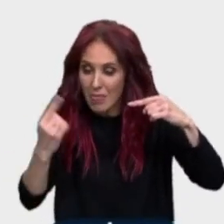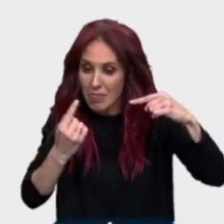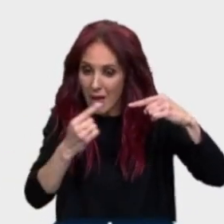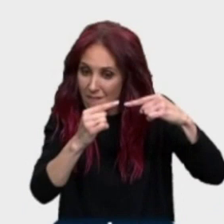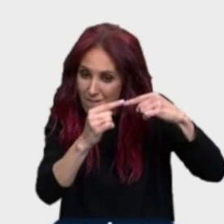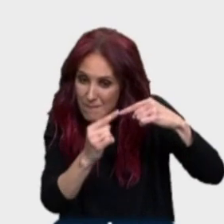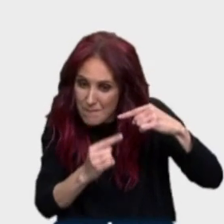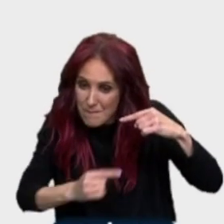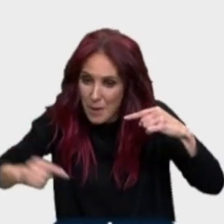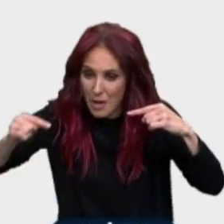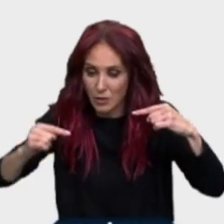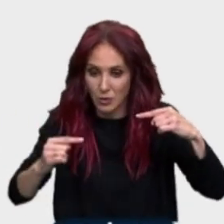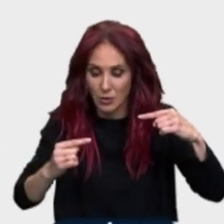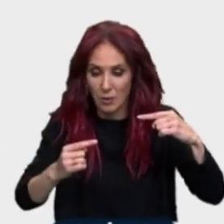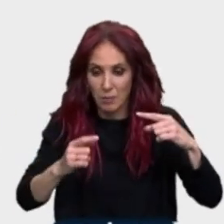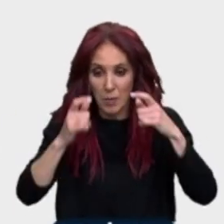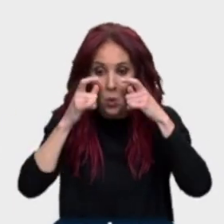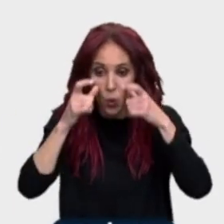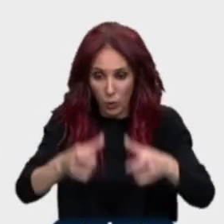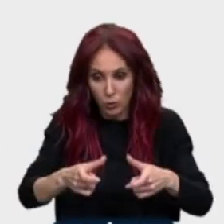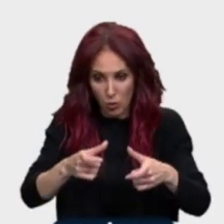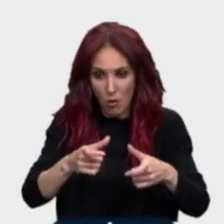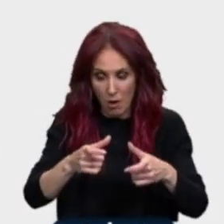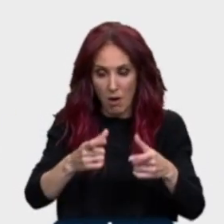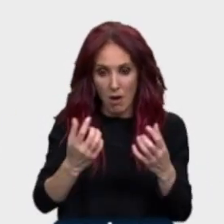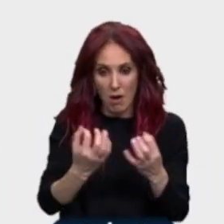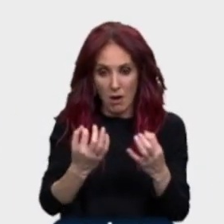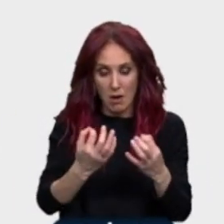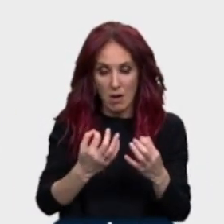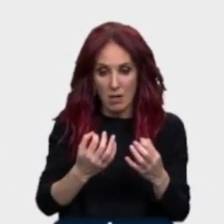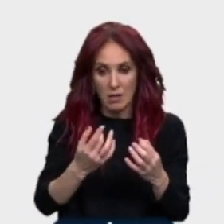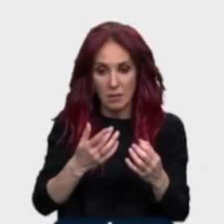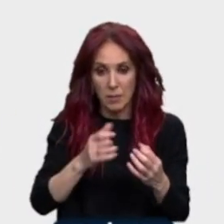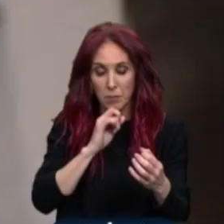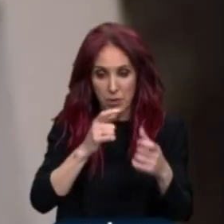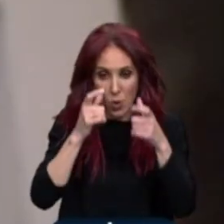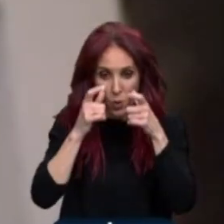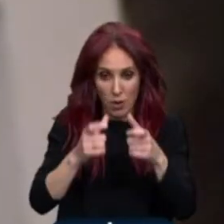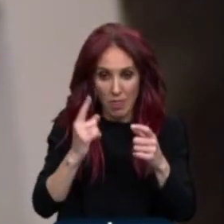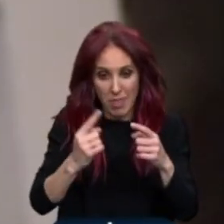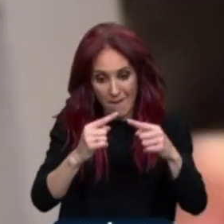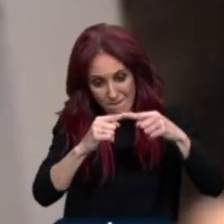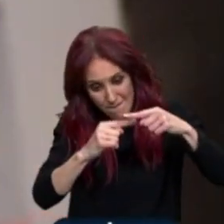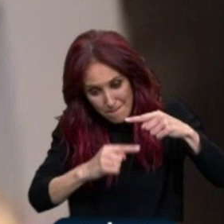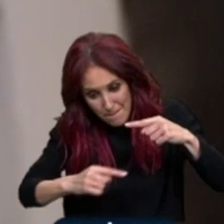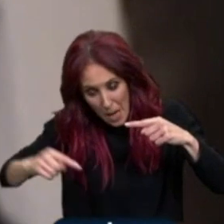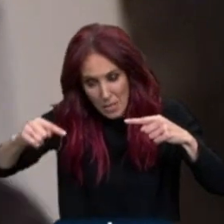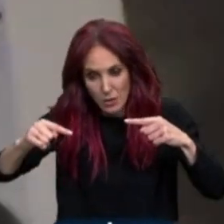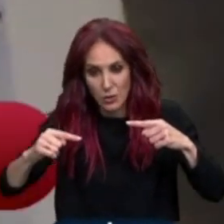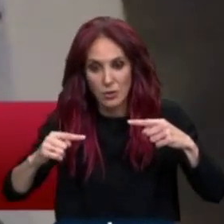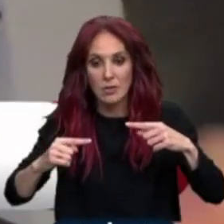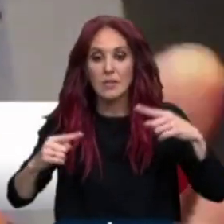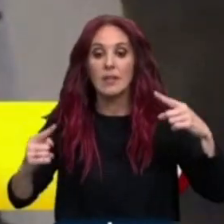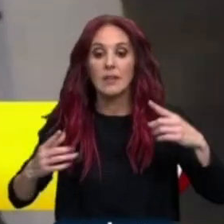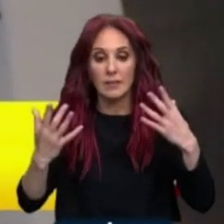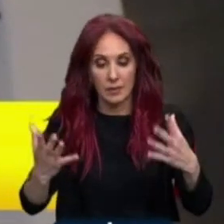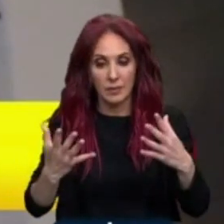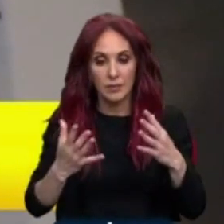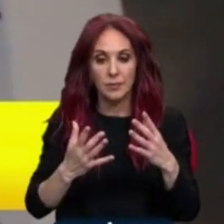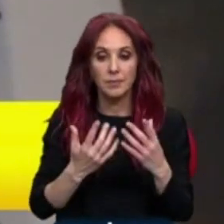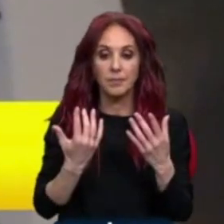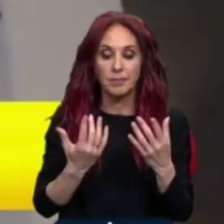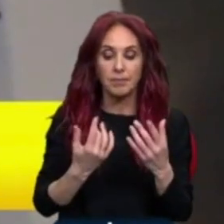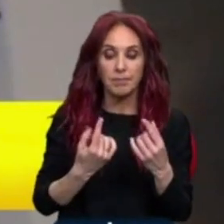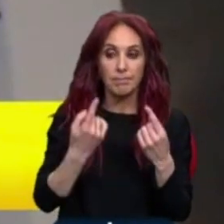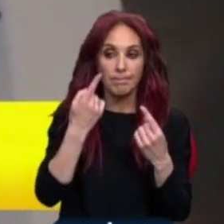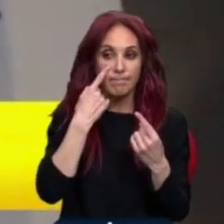se quisermos controlar, tanto quanto for possível, a infecção. Ora bem, e então... o que é que,